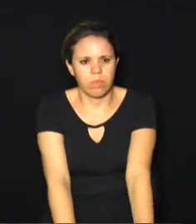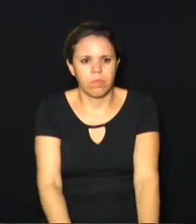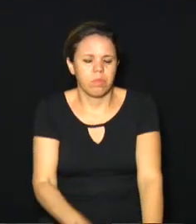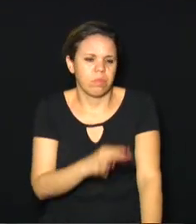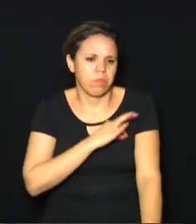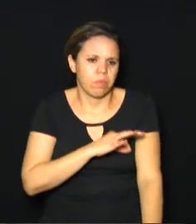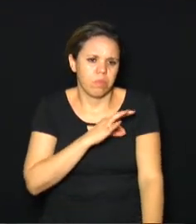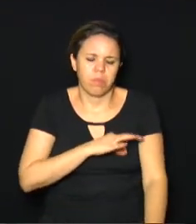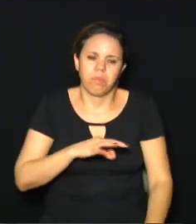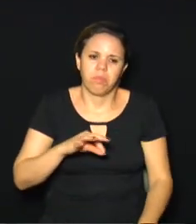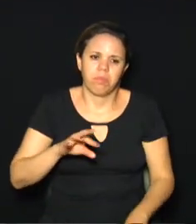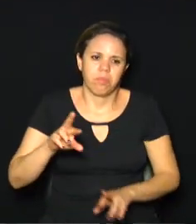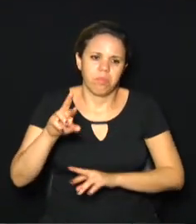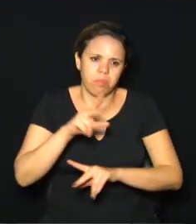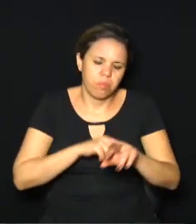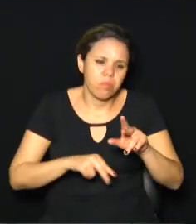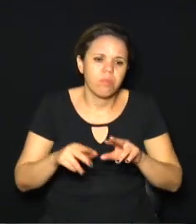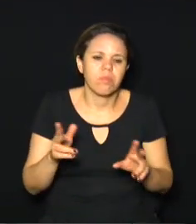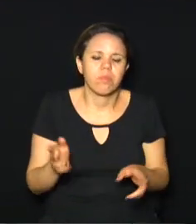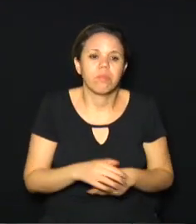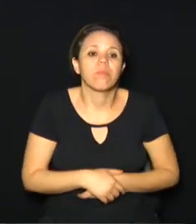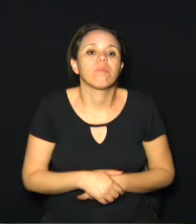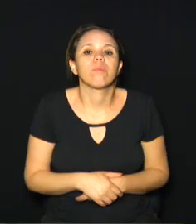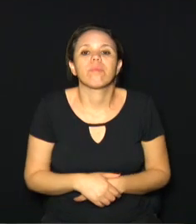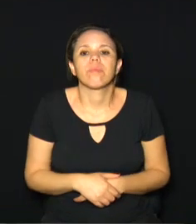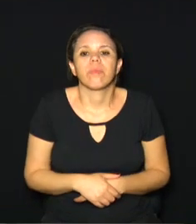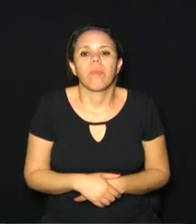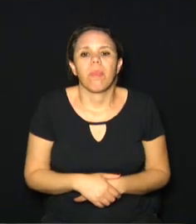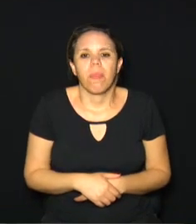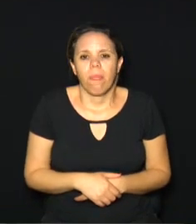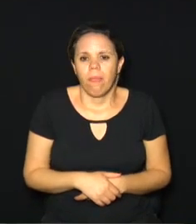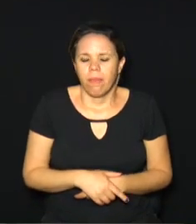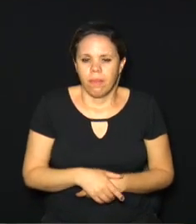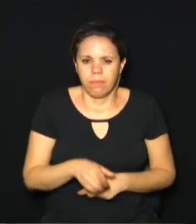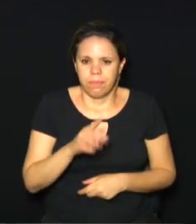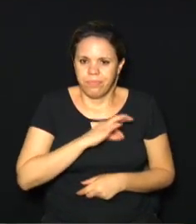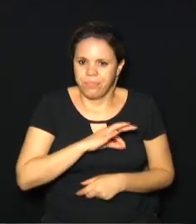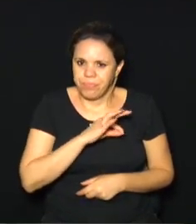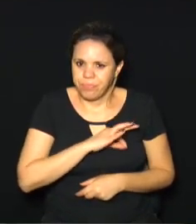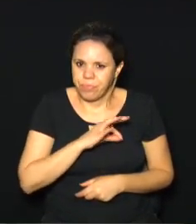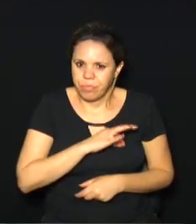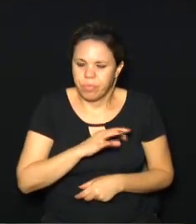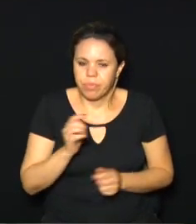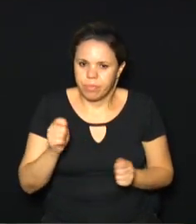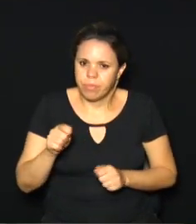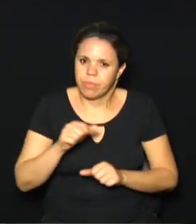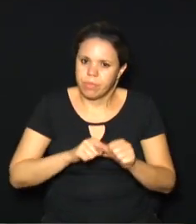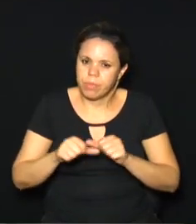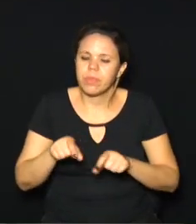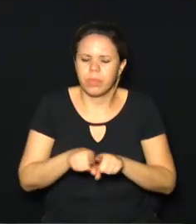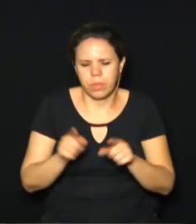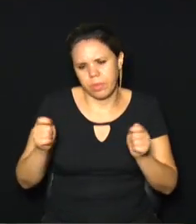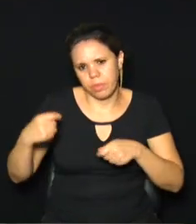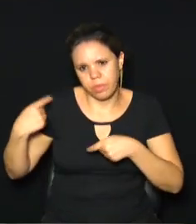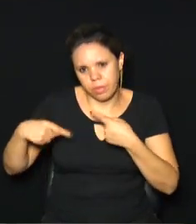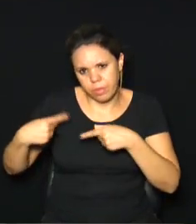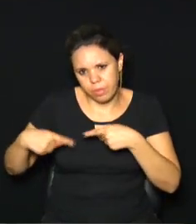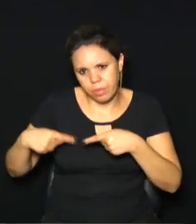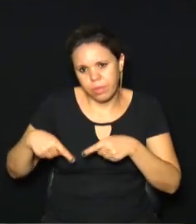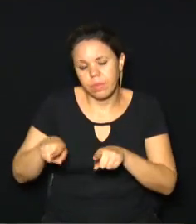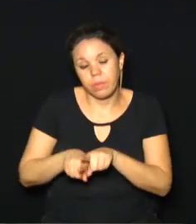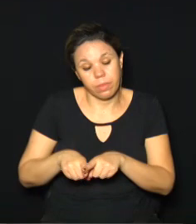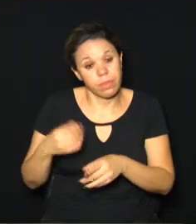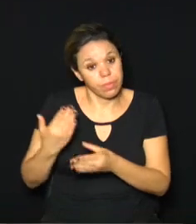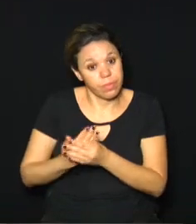remuneração variável, e essa remuneração variável ela pode ser discutida sim na justiça